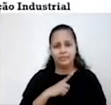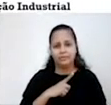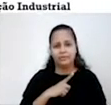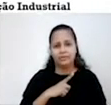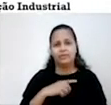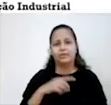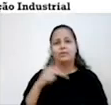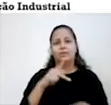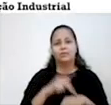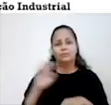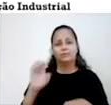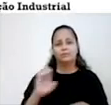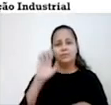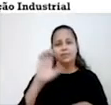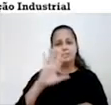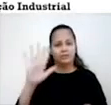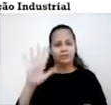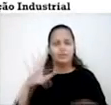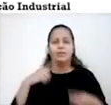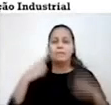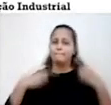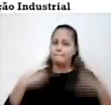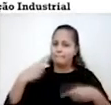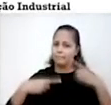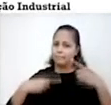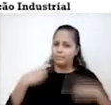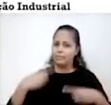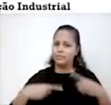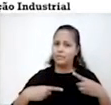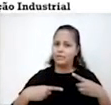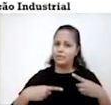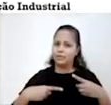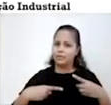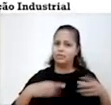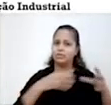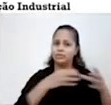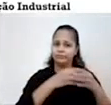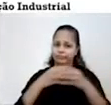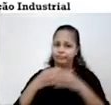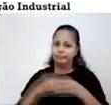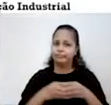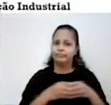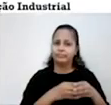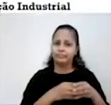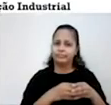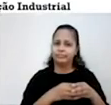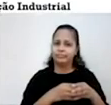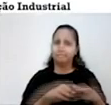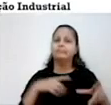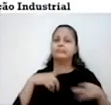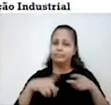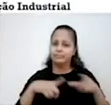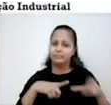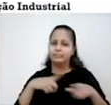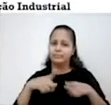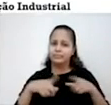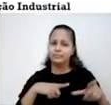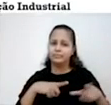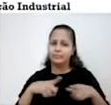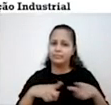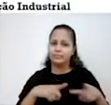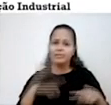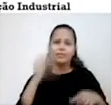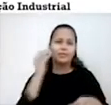eles tiveram na Europa experiências políticas, né, de associação de